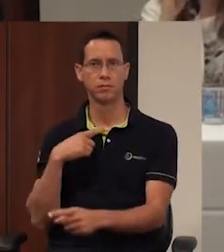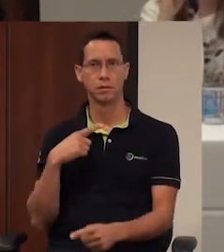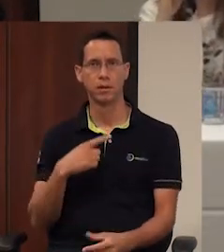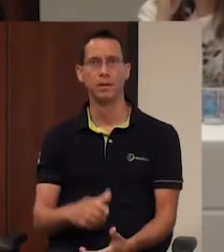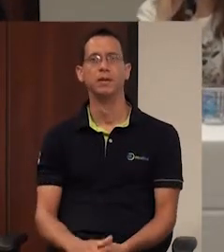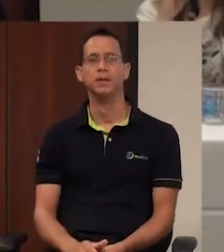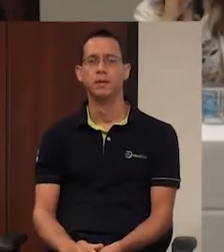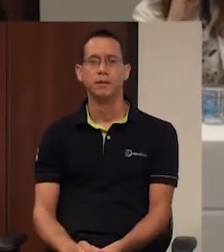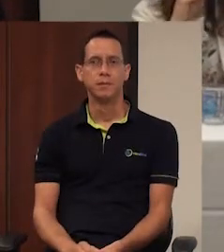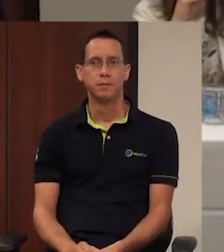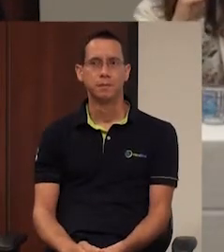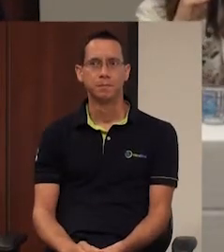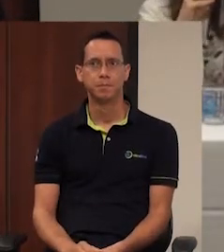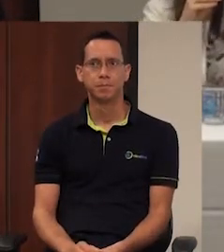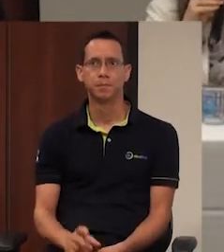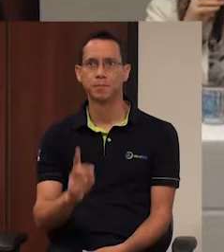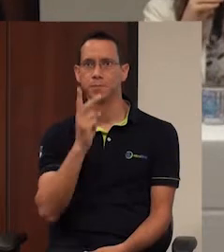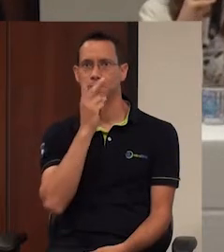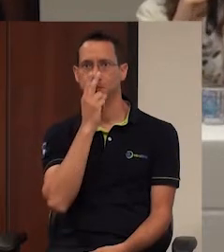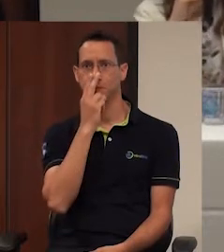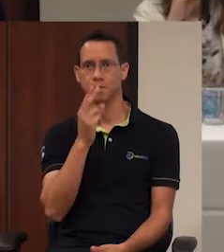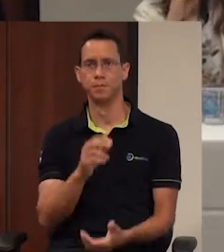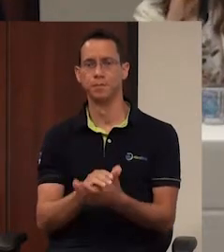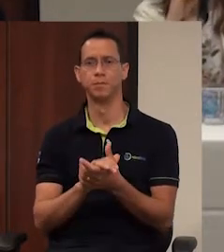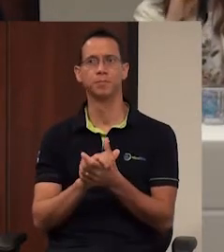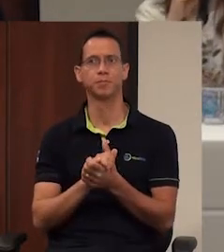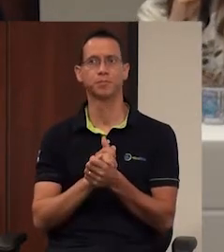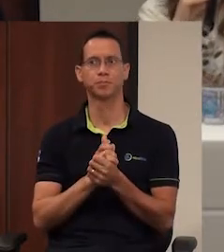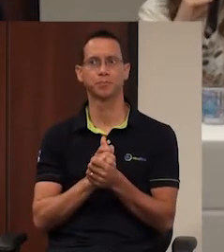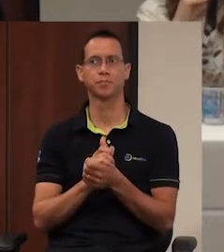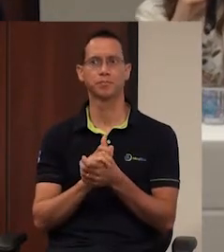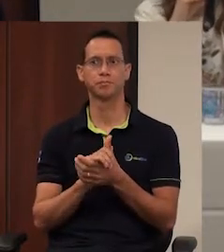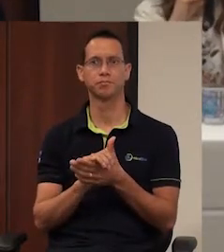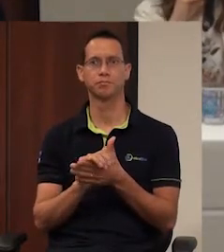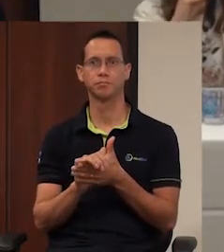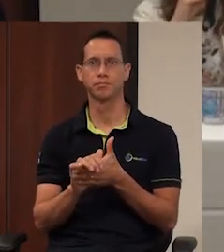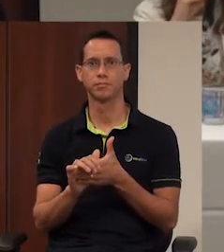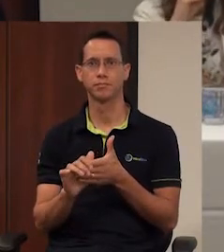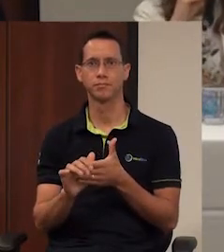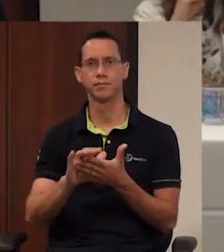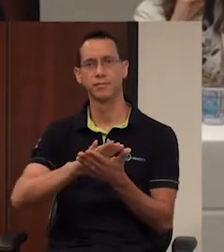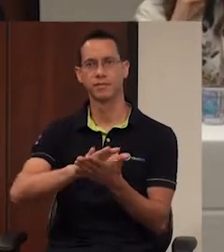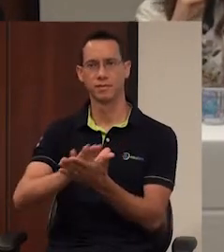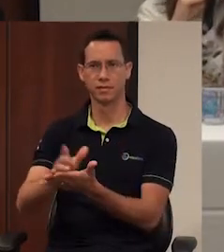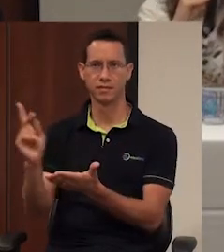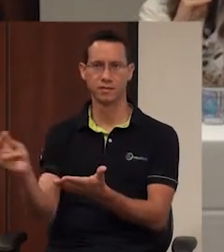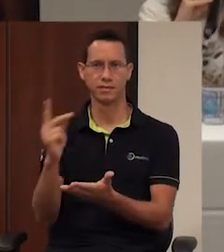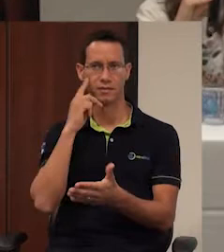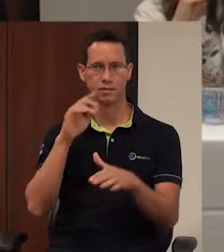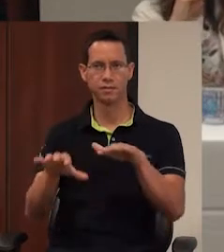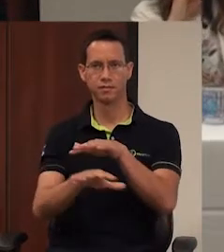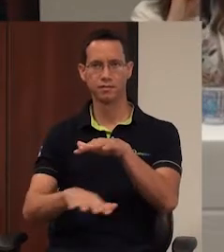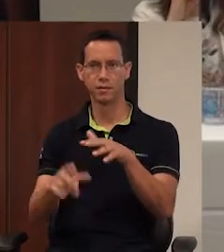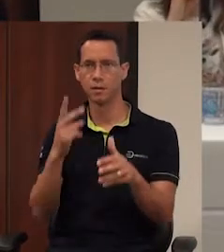senso, é a endêmica negligência, né, em que essas pessoas viviam, né, o quanto elas